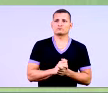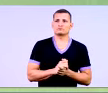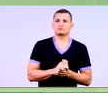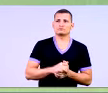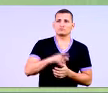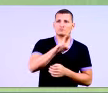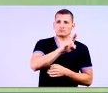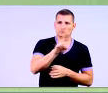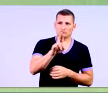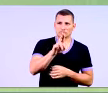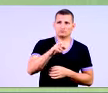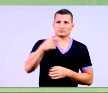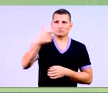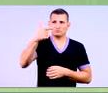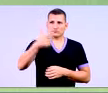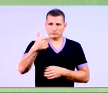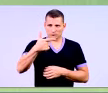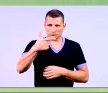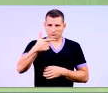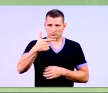2º dependente